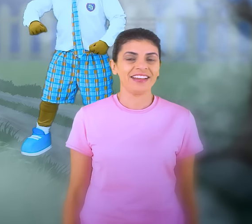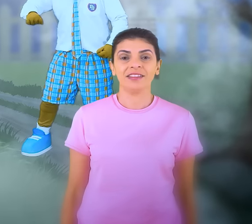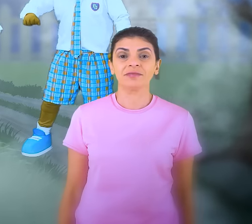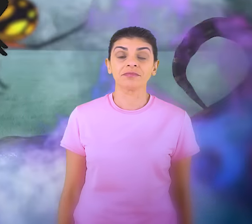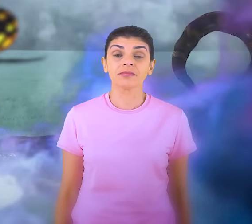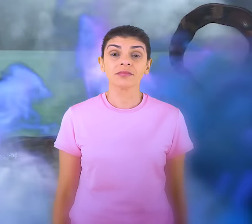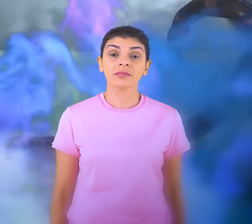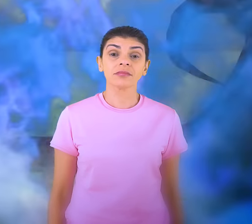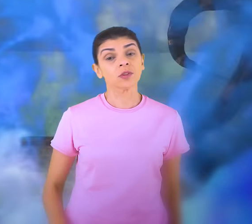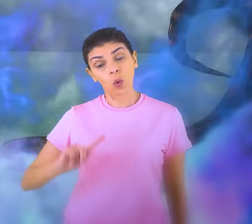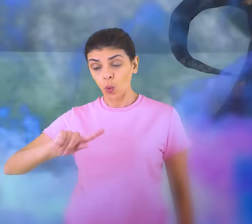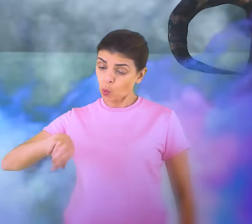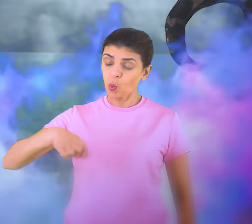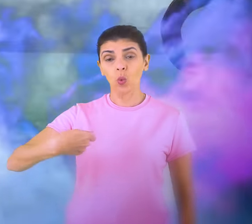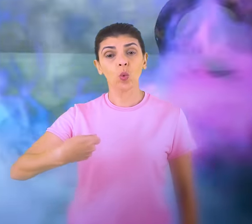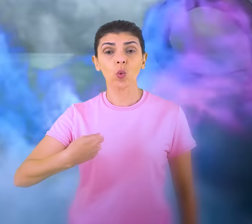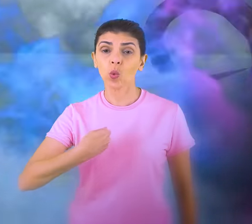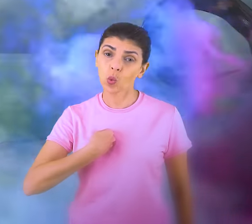Sou